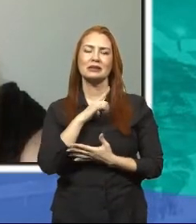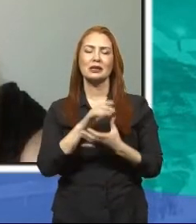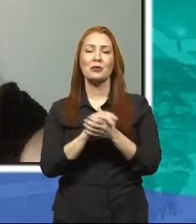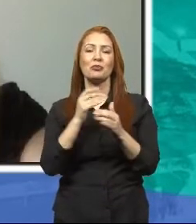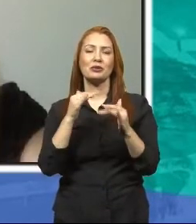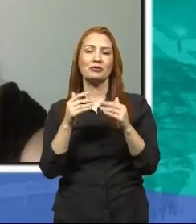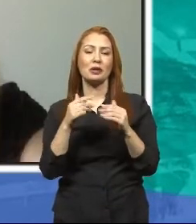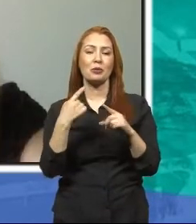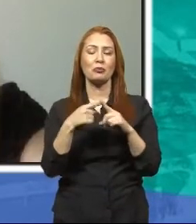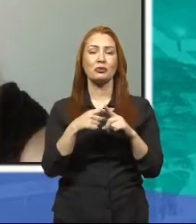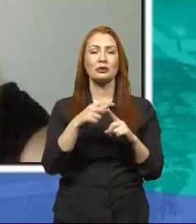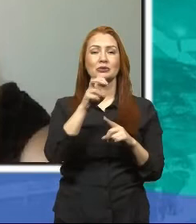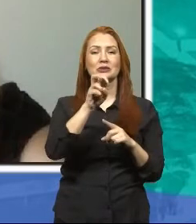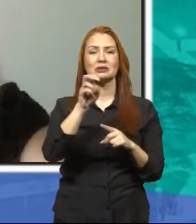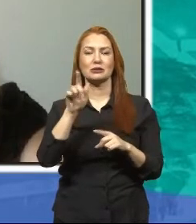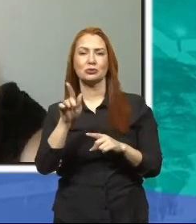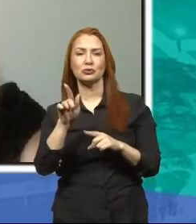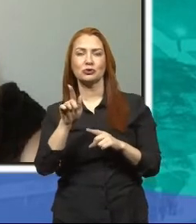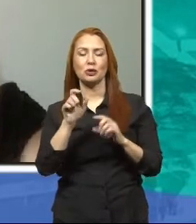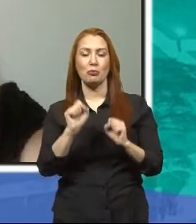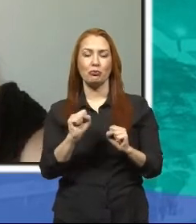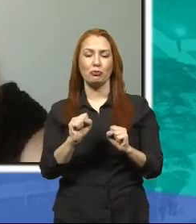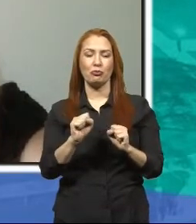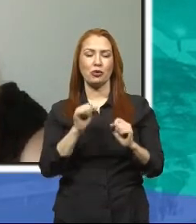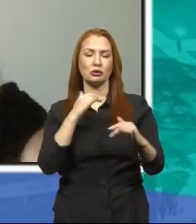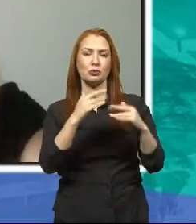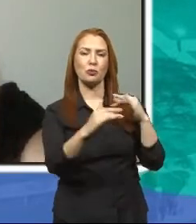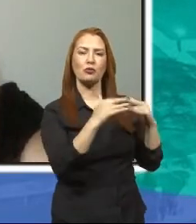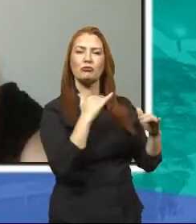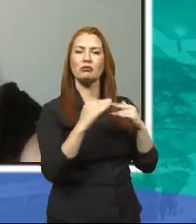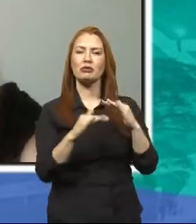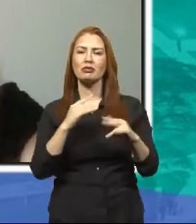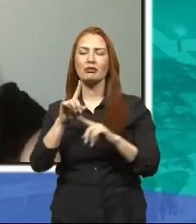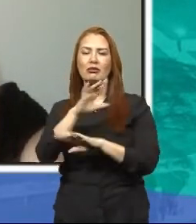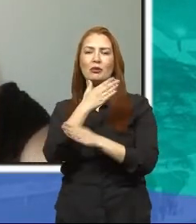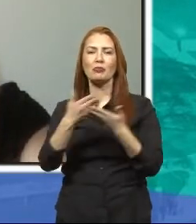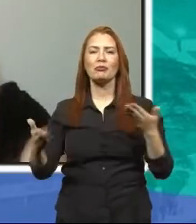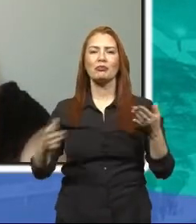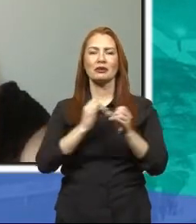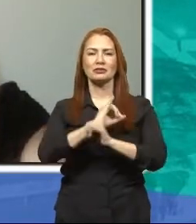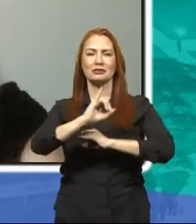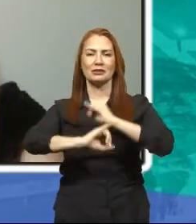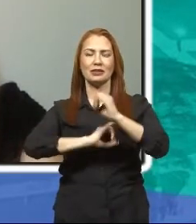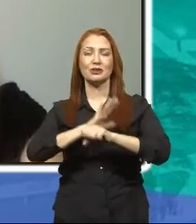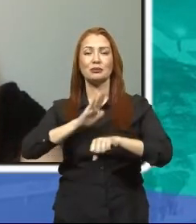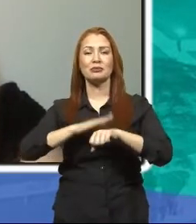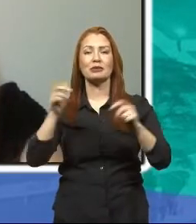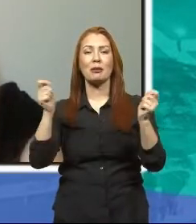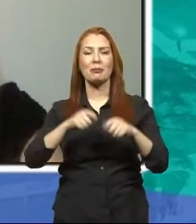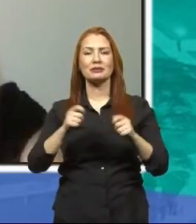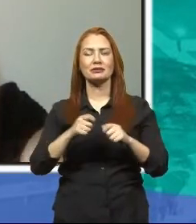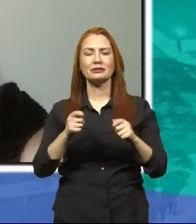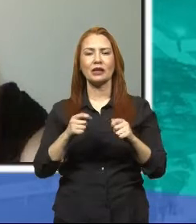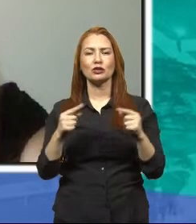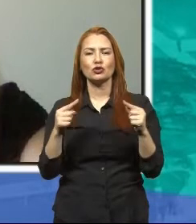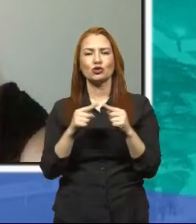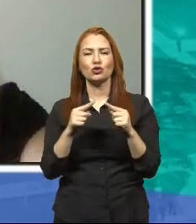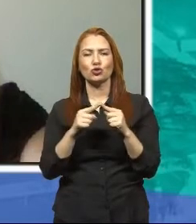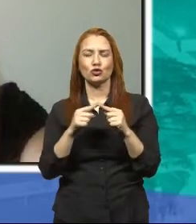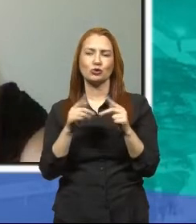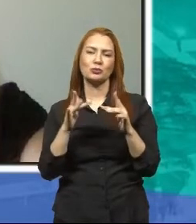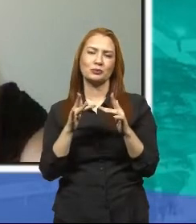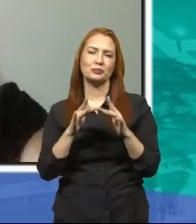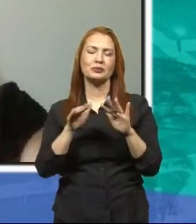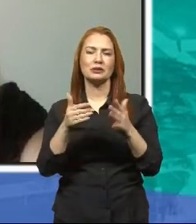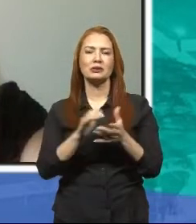5G permite que a gente se mova sem perder a conexão, teremos muito mais capacidade do que nós temos hoje e, como disse muito bem a professora Rosa,